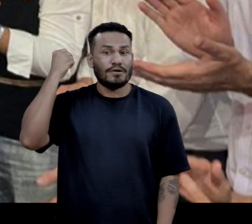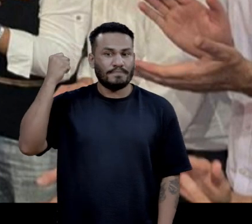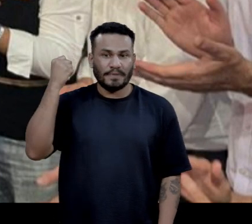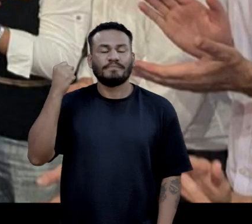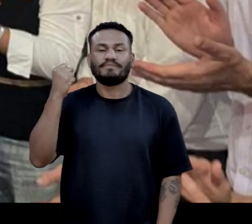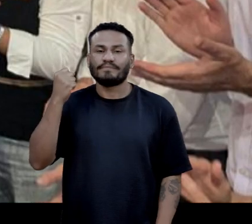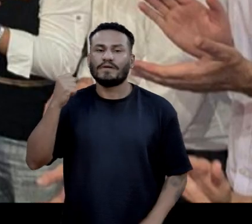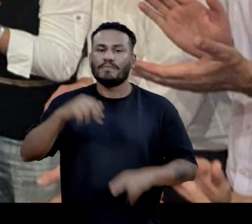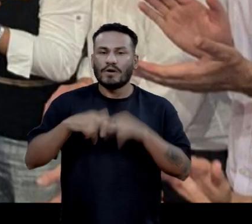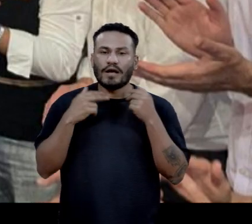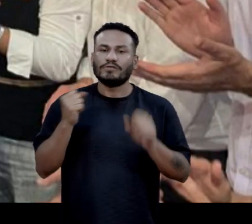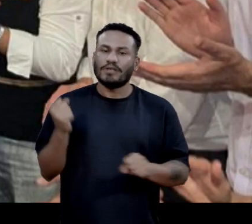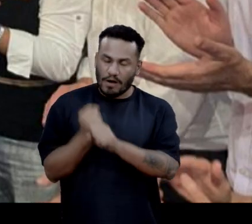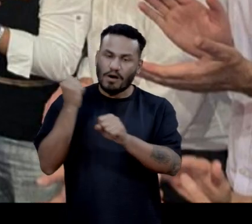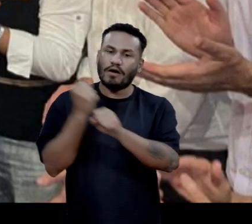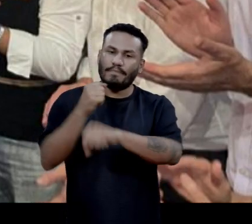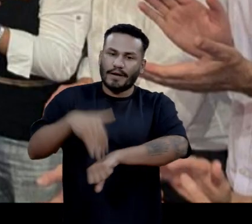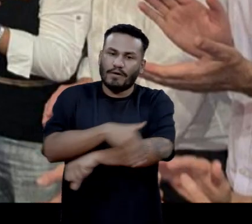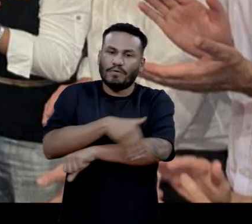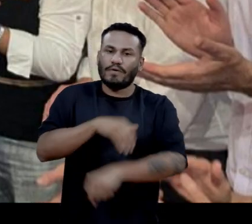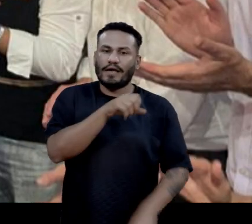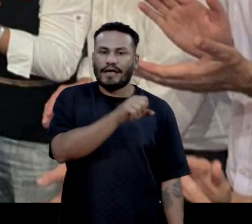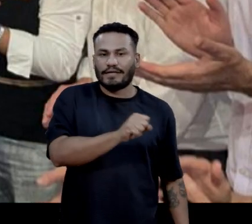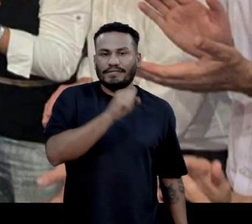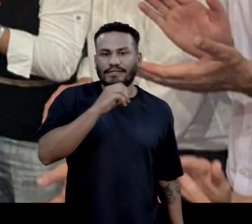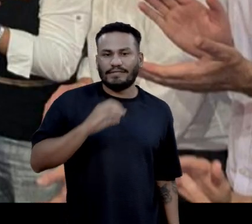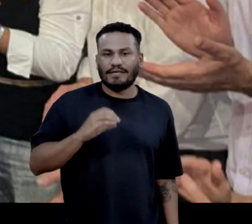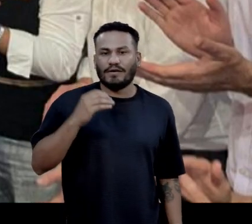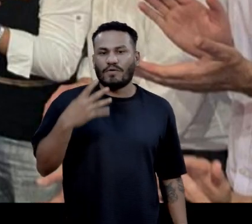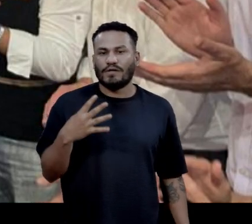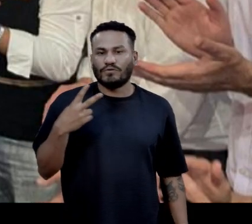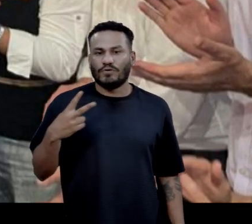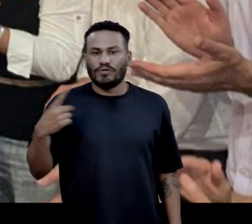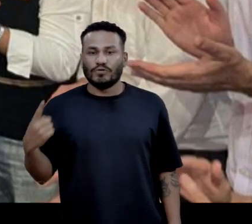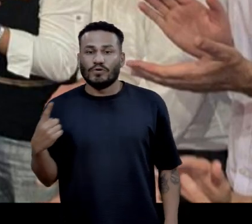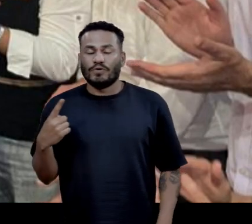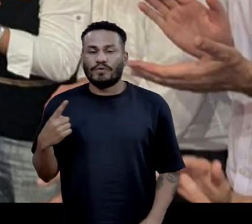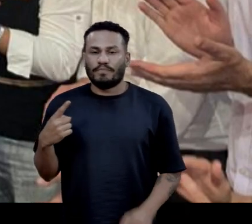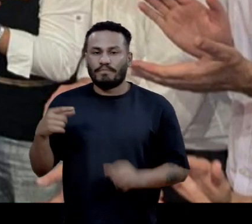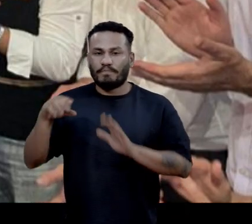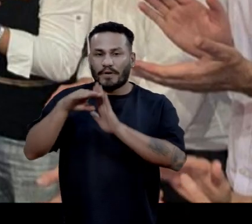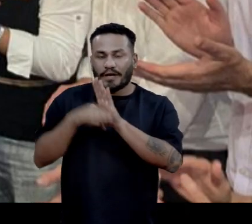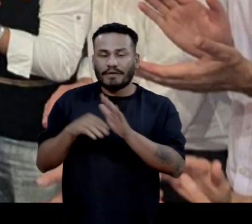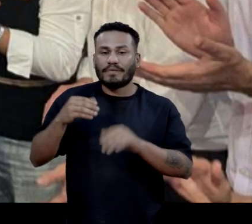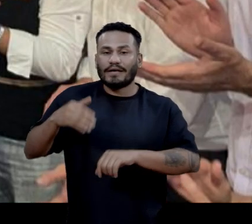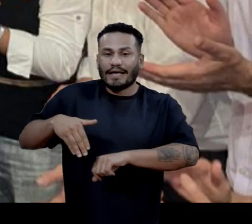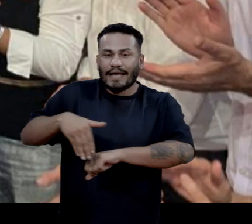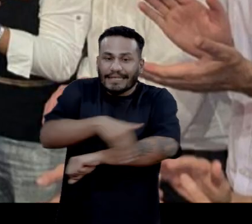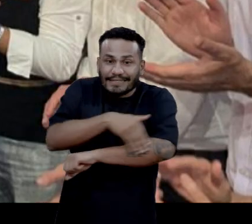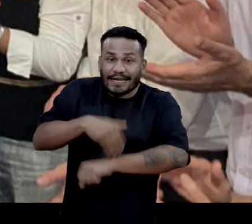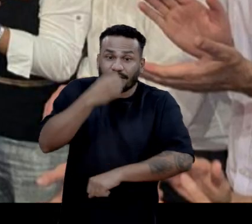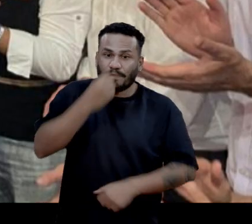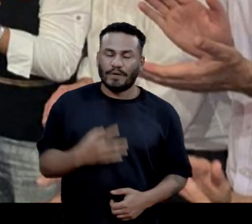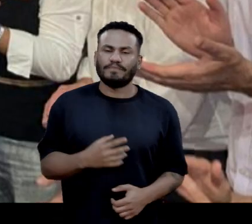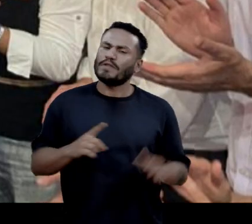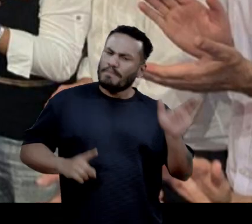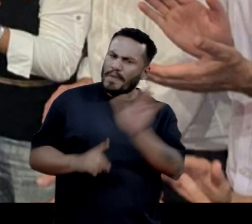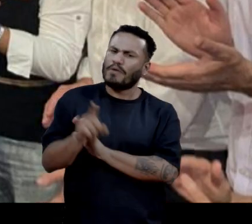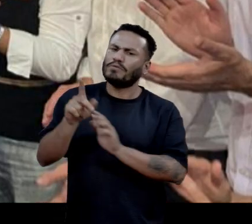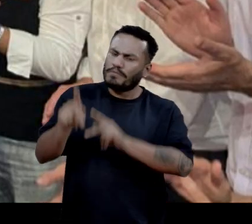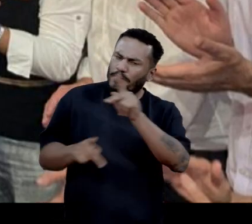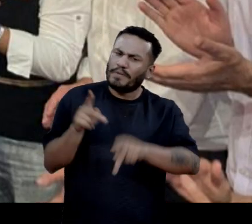da revitalização da SC 421 do tal Estrada Boa. E aí fica a pergunta que a população nos